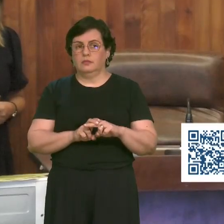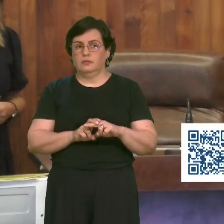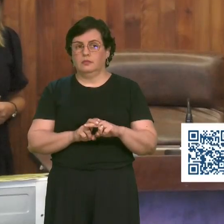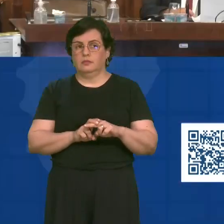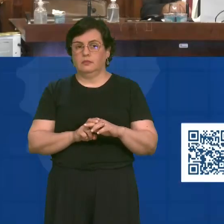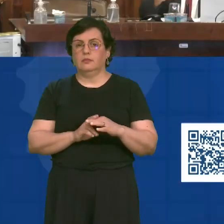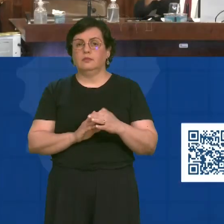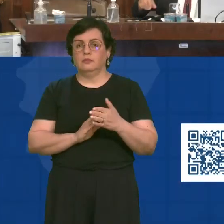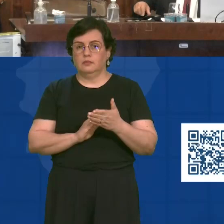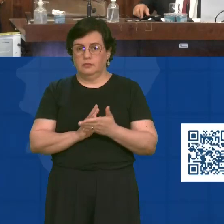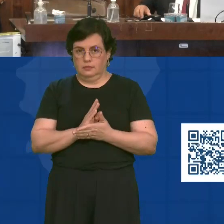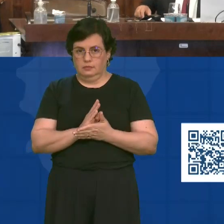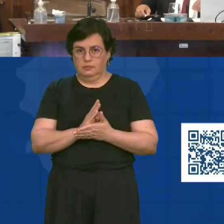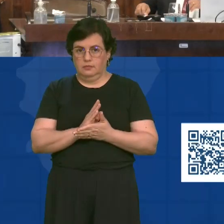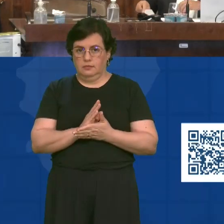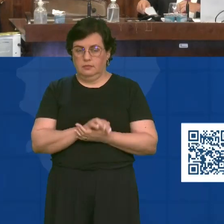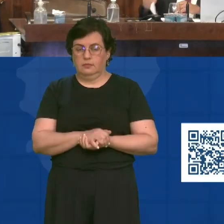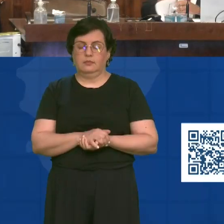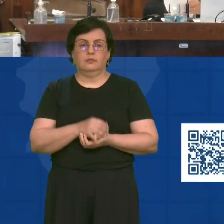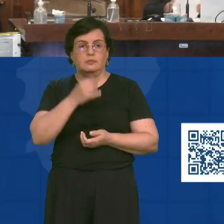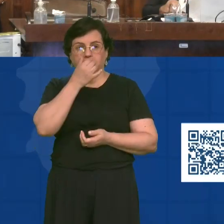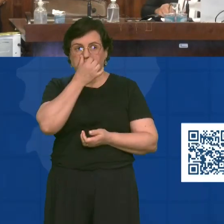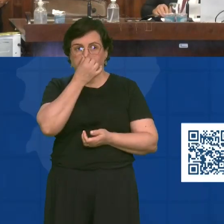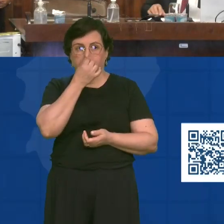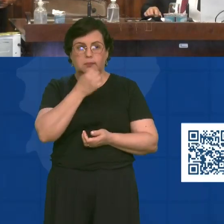de acordo permanece como se encontram aprovado